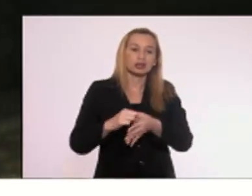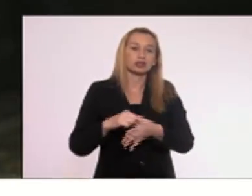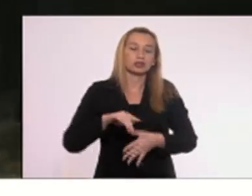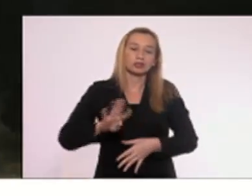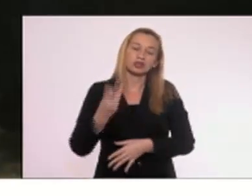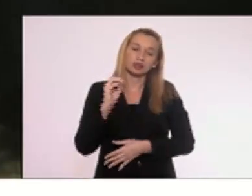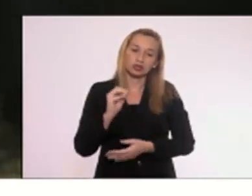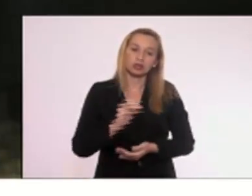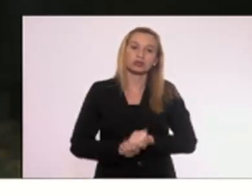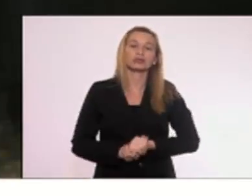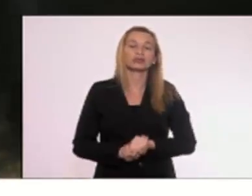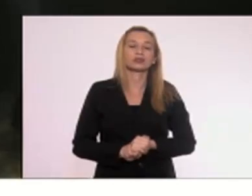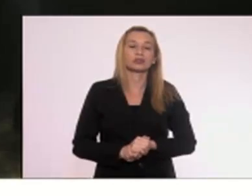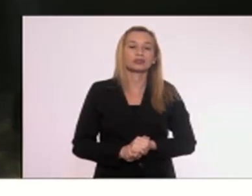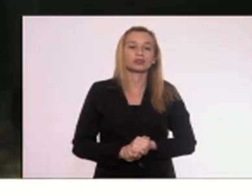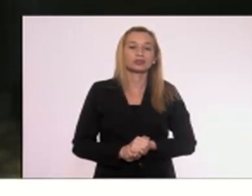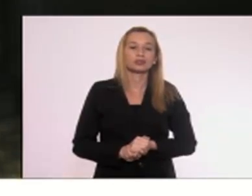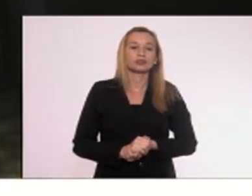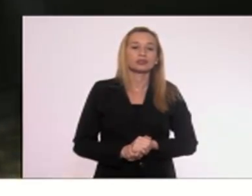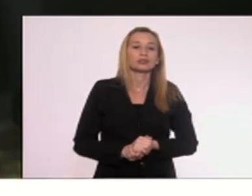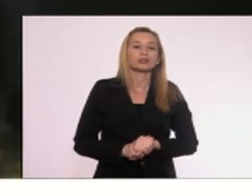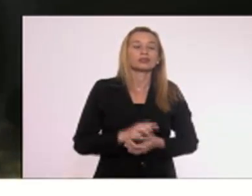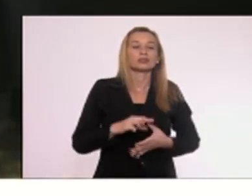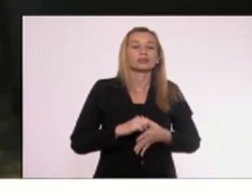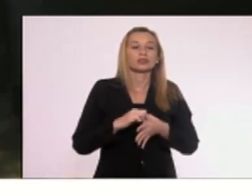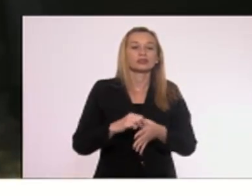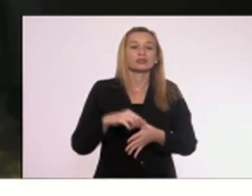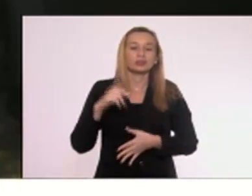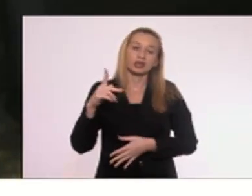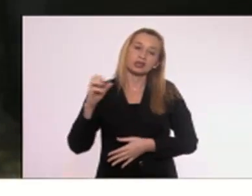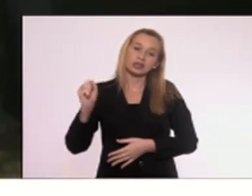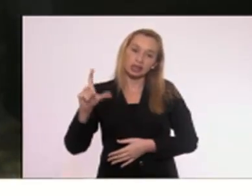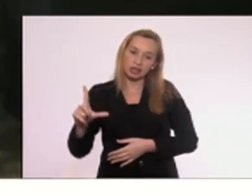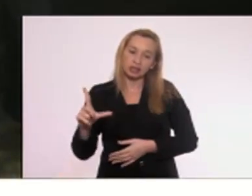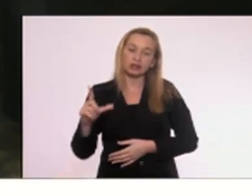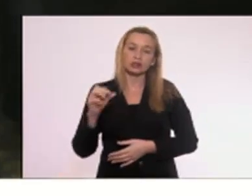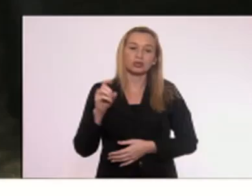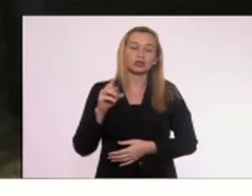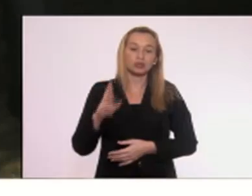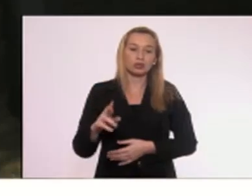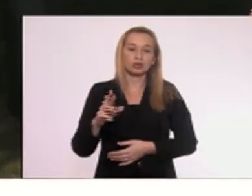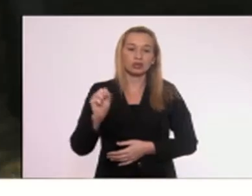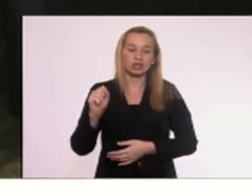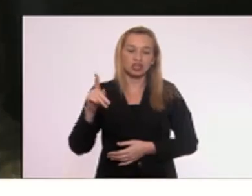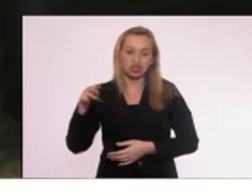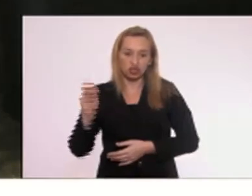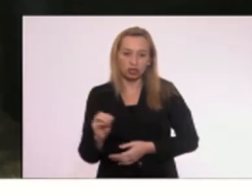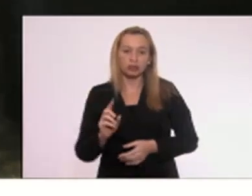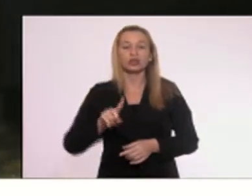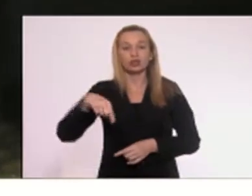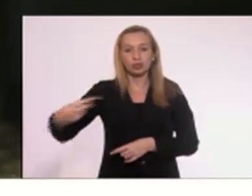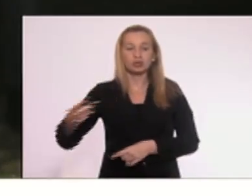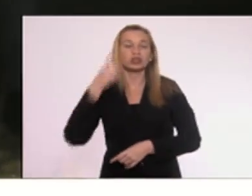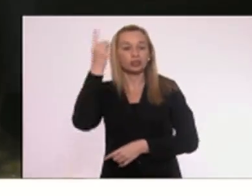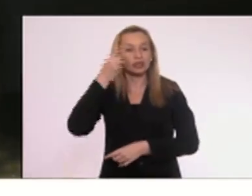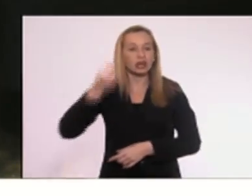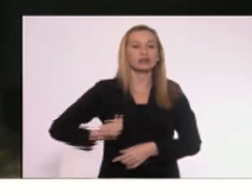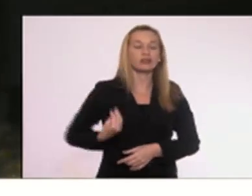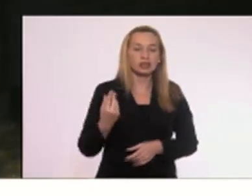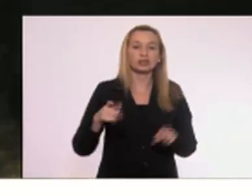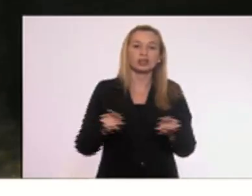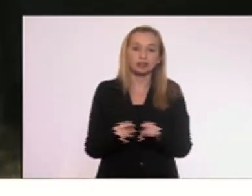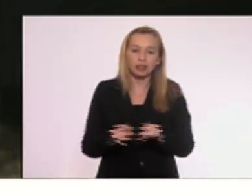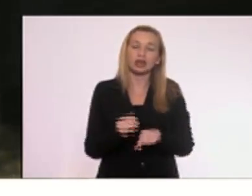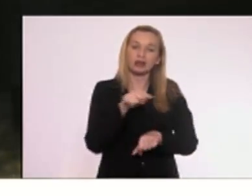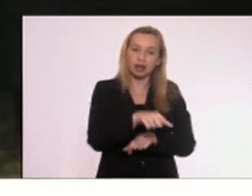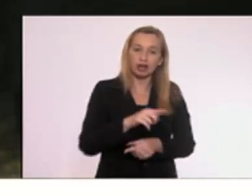Márcio Pacheco, líder do PSL, doutor Serginho, os demais deputados que participaram, deputado Luiz